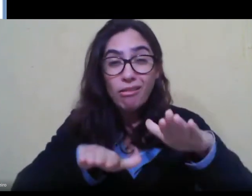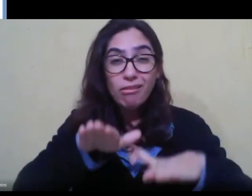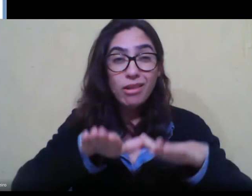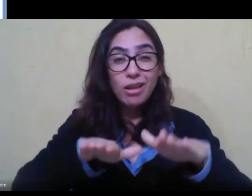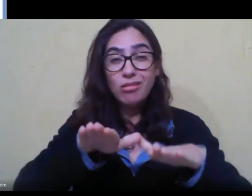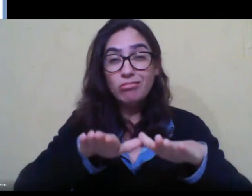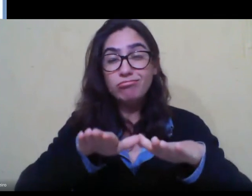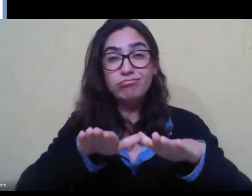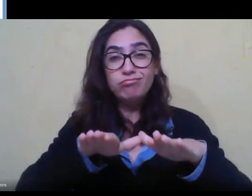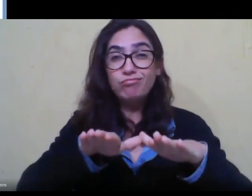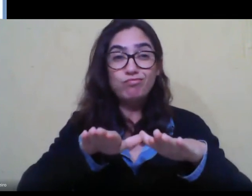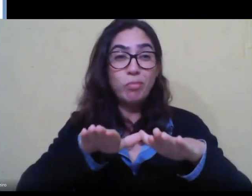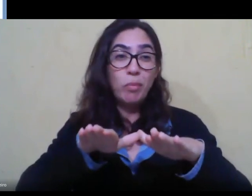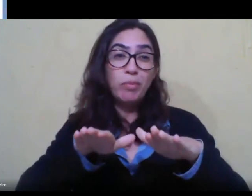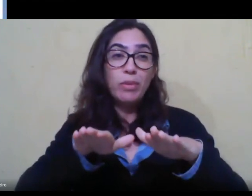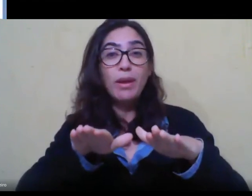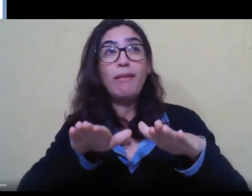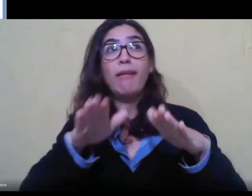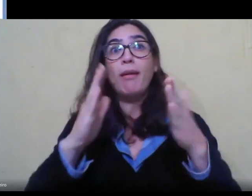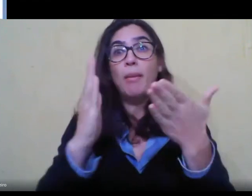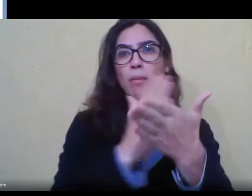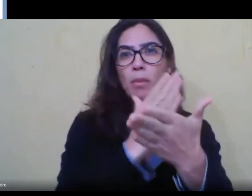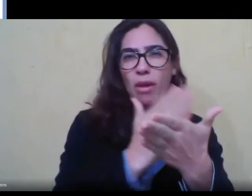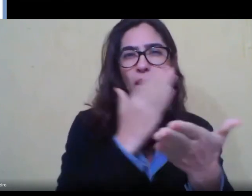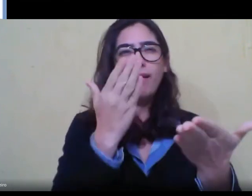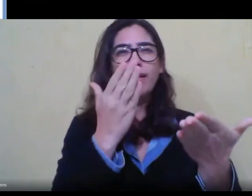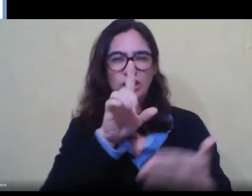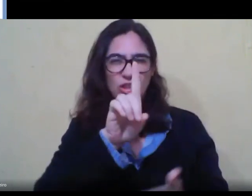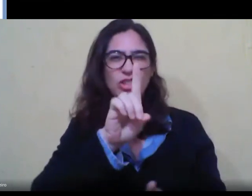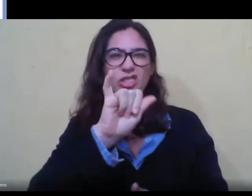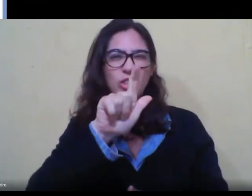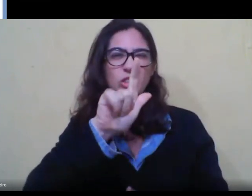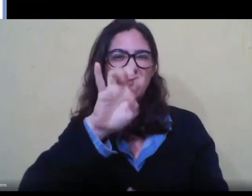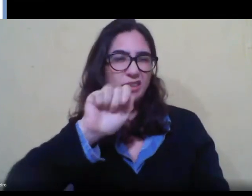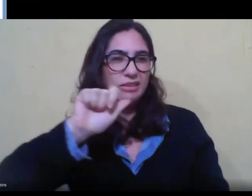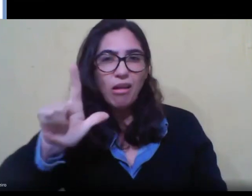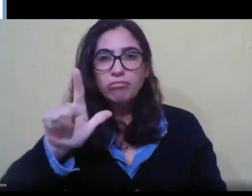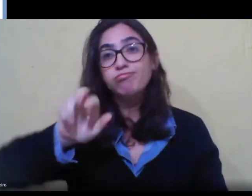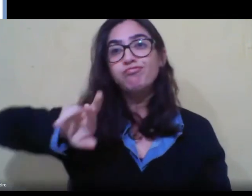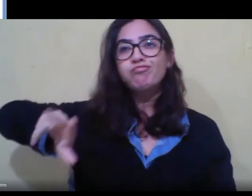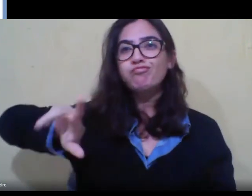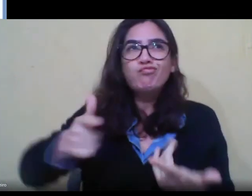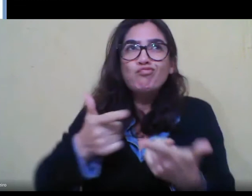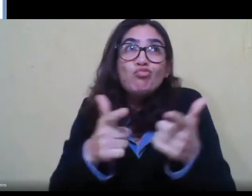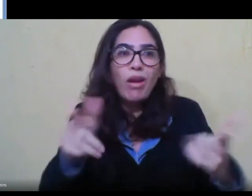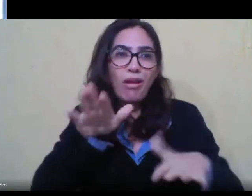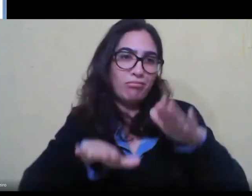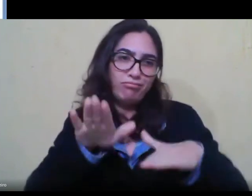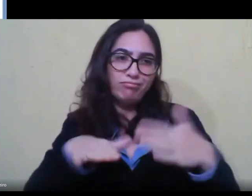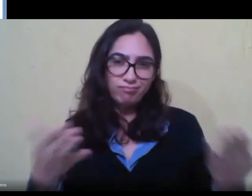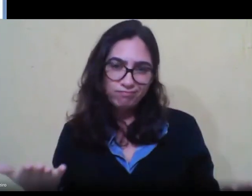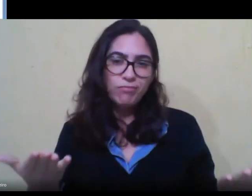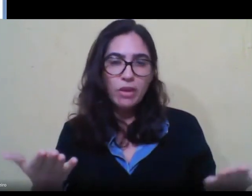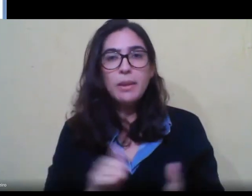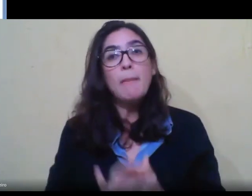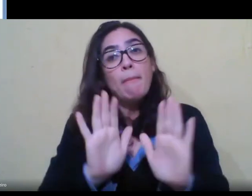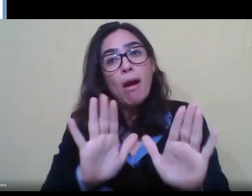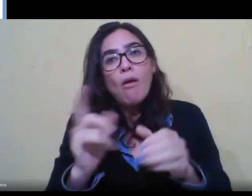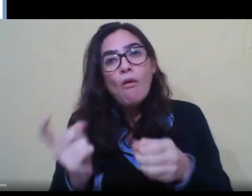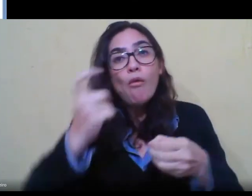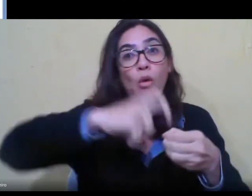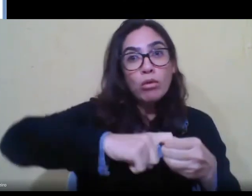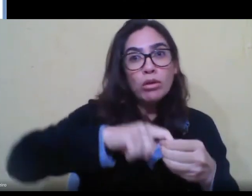não contemplam. Então, só voltando à questão que a Aline colocou, a gente está vivendo um período de